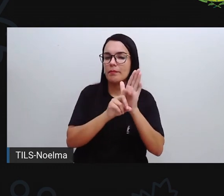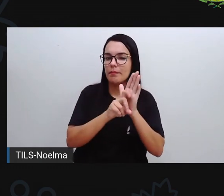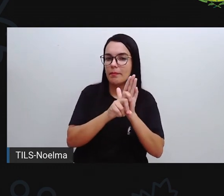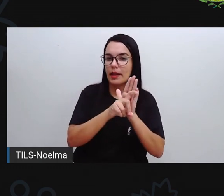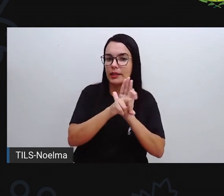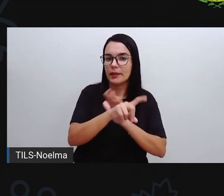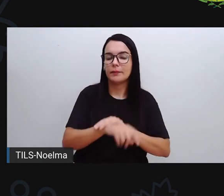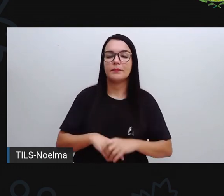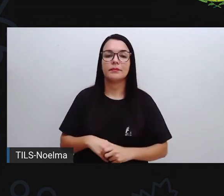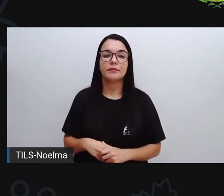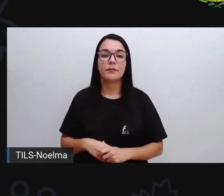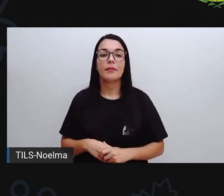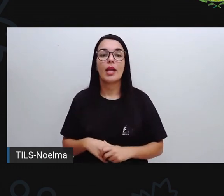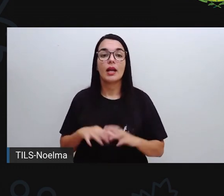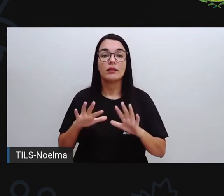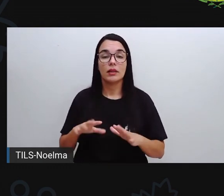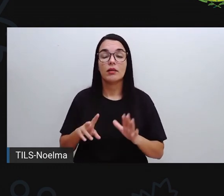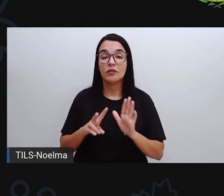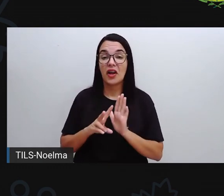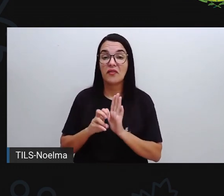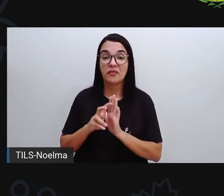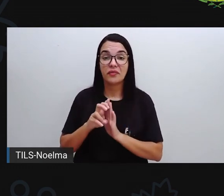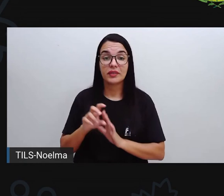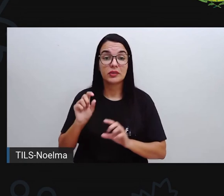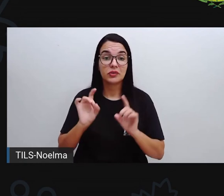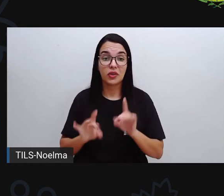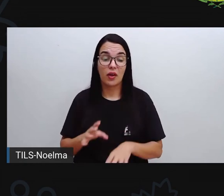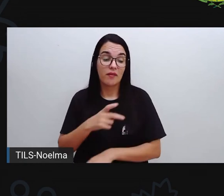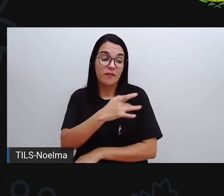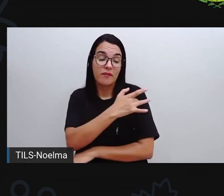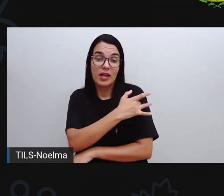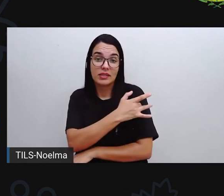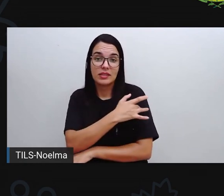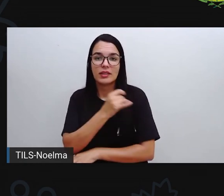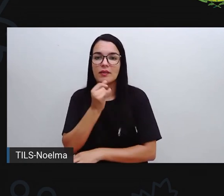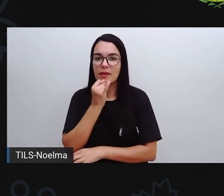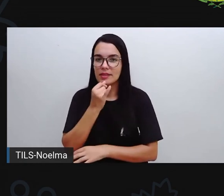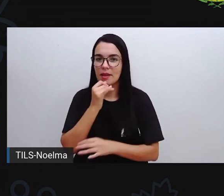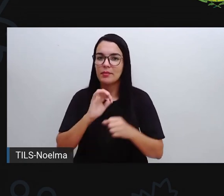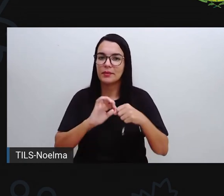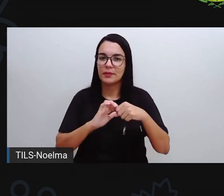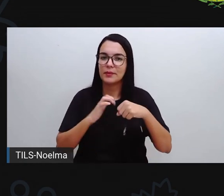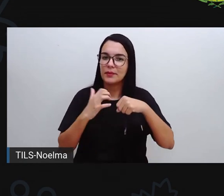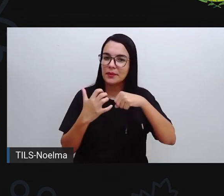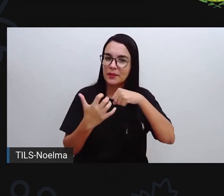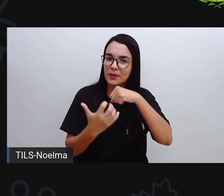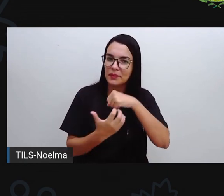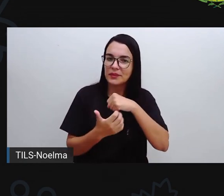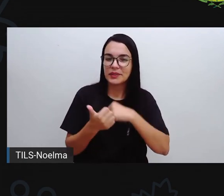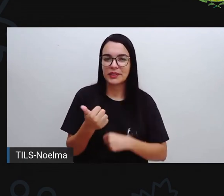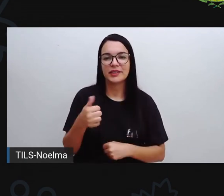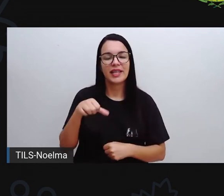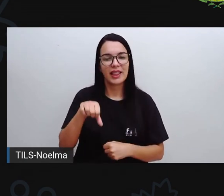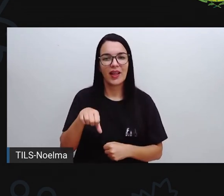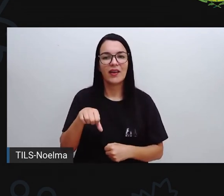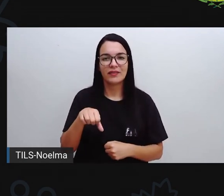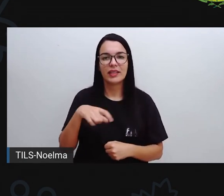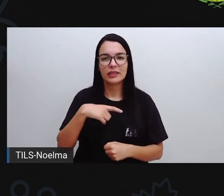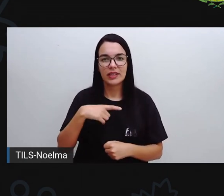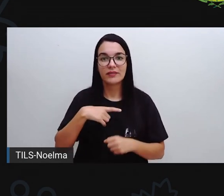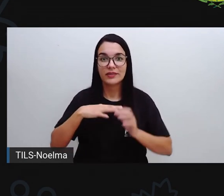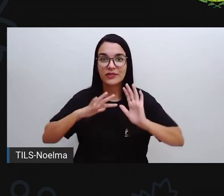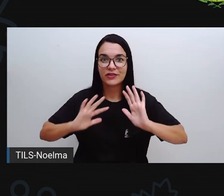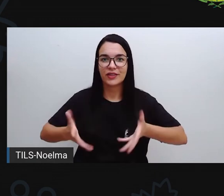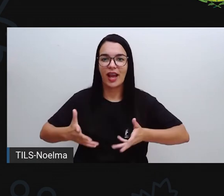bactérias. Sobre as doenças virais, geralmente são as vacinas, como aconteceu, por exemplo, com a Covid-19, né? Onde a gente já